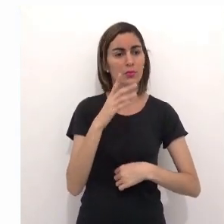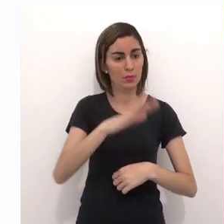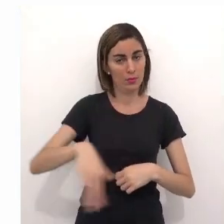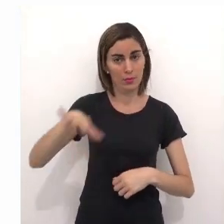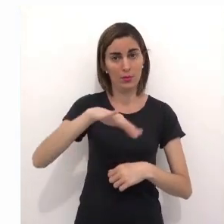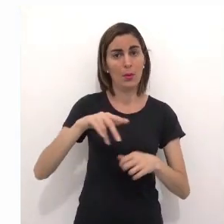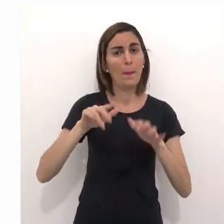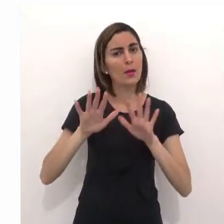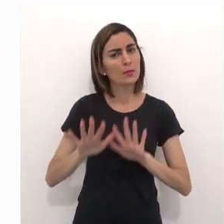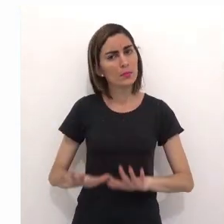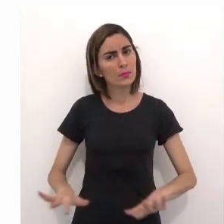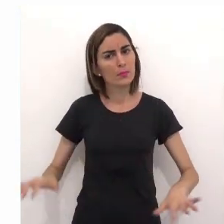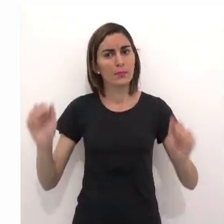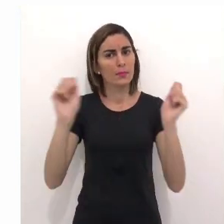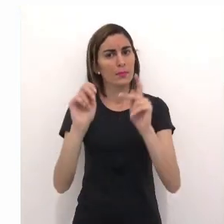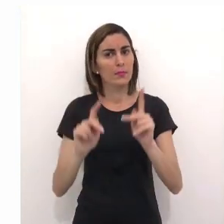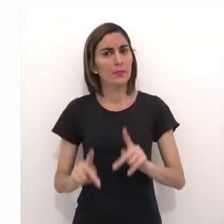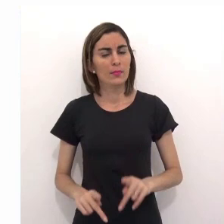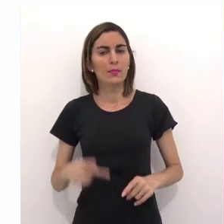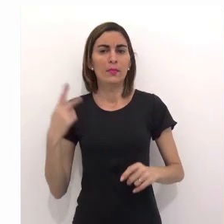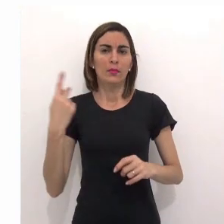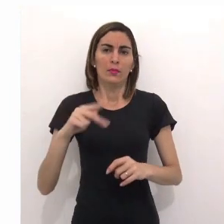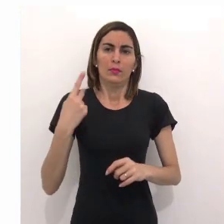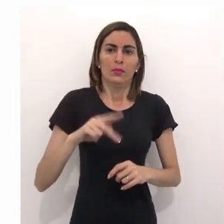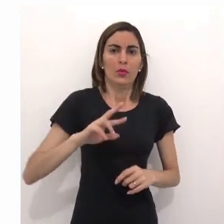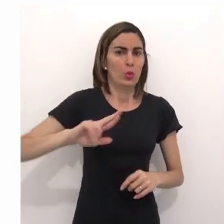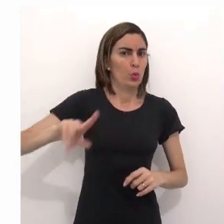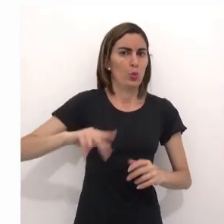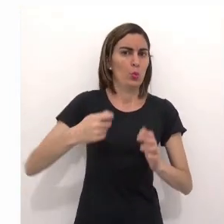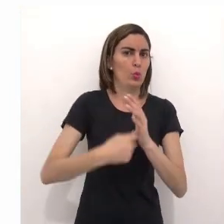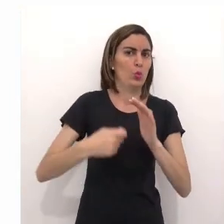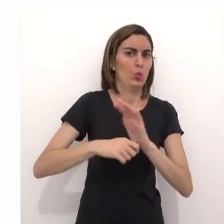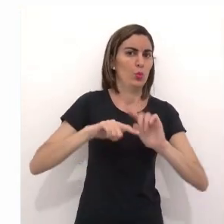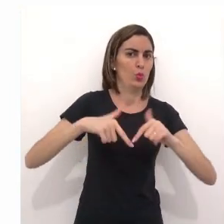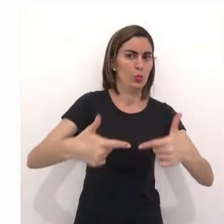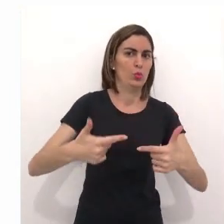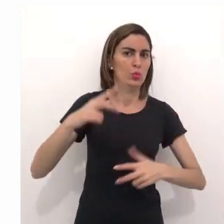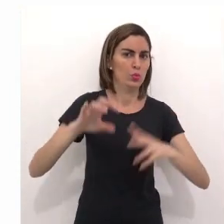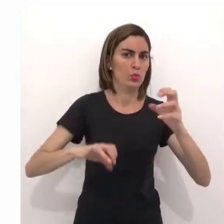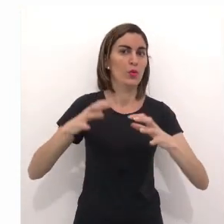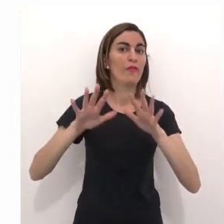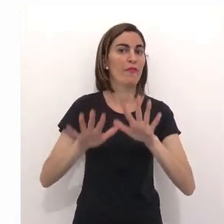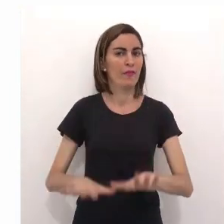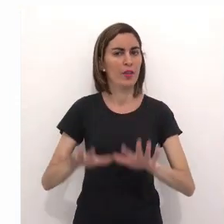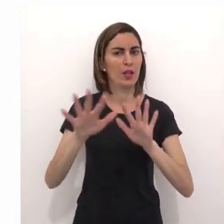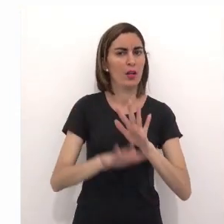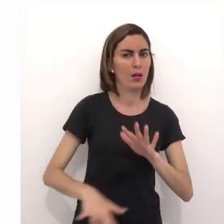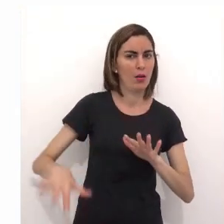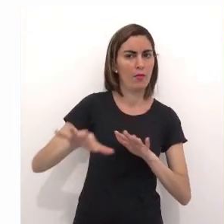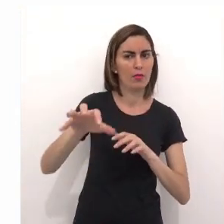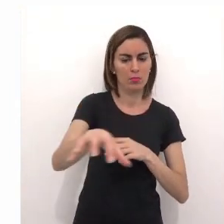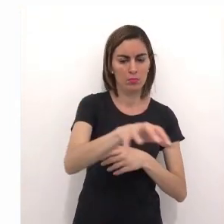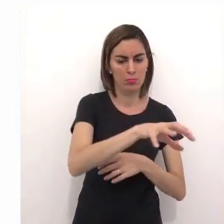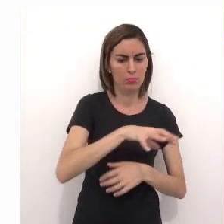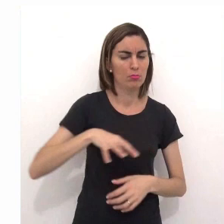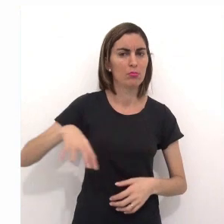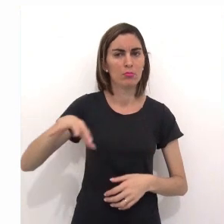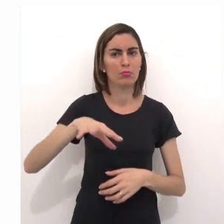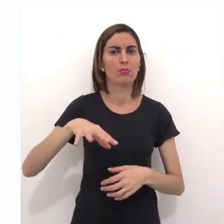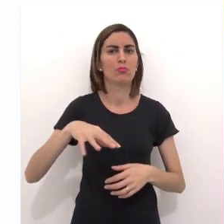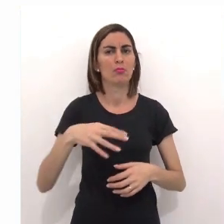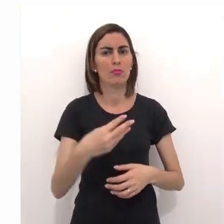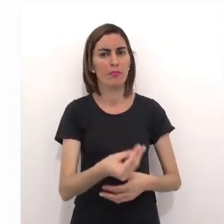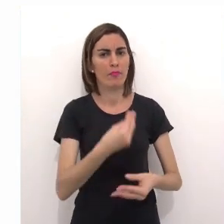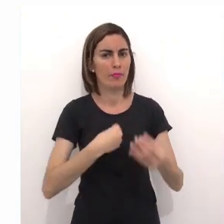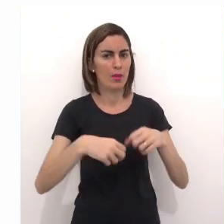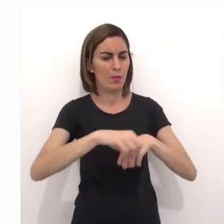mais passivos, aqueles que não eram resistentes, ficavam nesses aldeamentos,